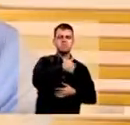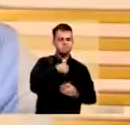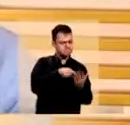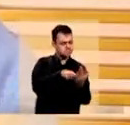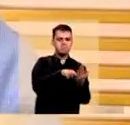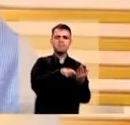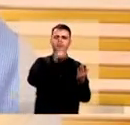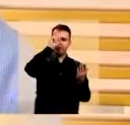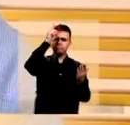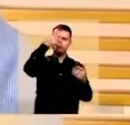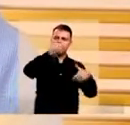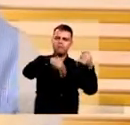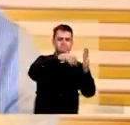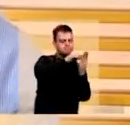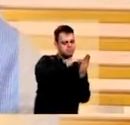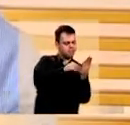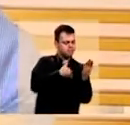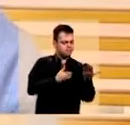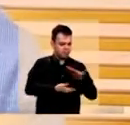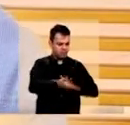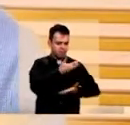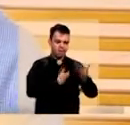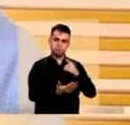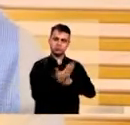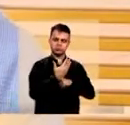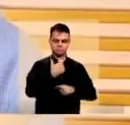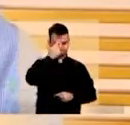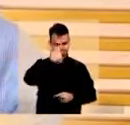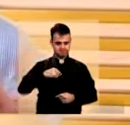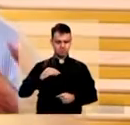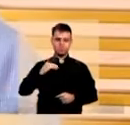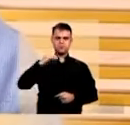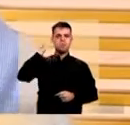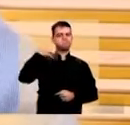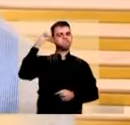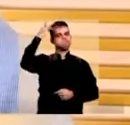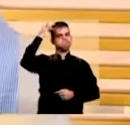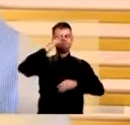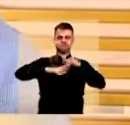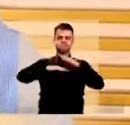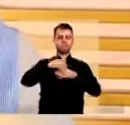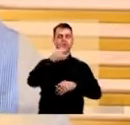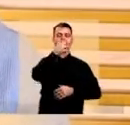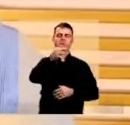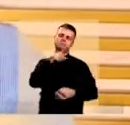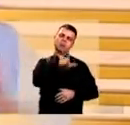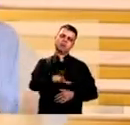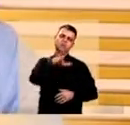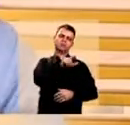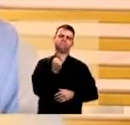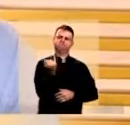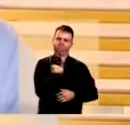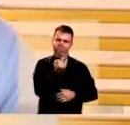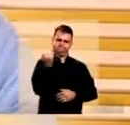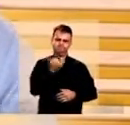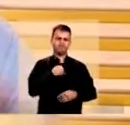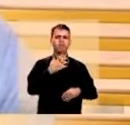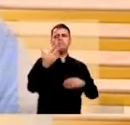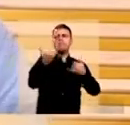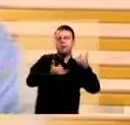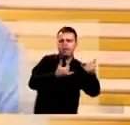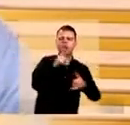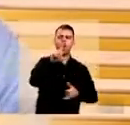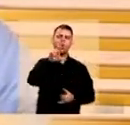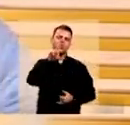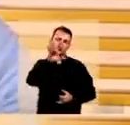isso vai enriquecendo. Exato. Então, forma o cidadão crítico. Isso. Por isso que a literatura é importante. Porque não é só o